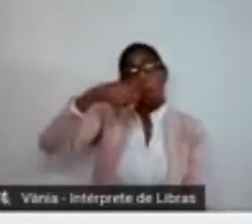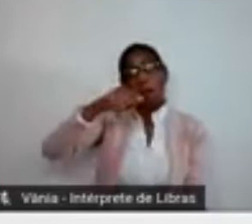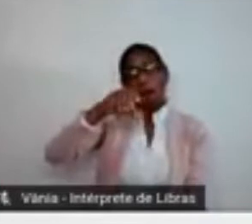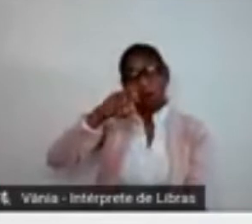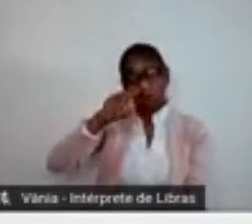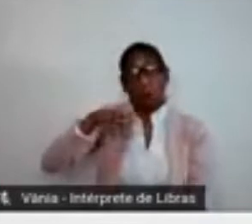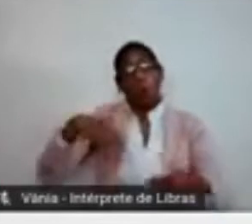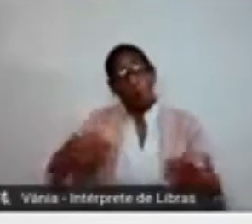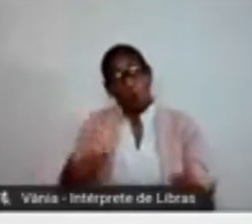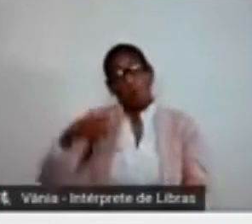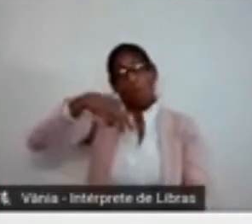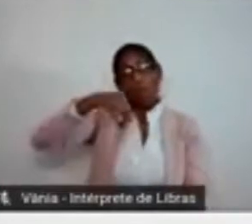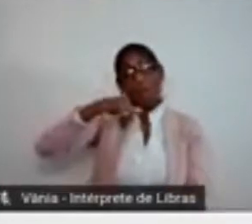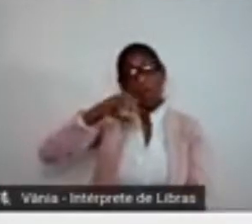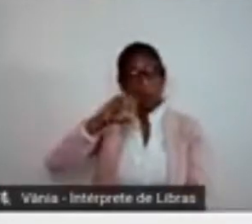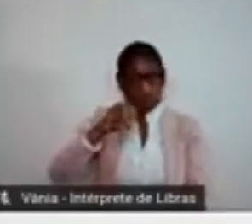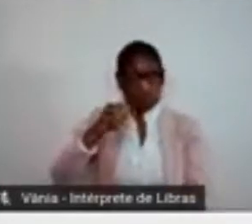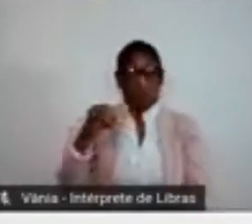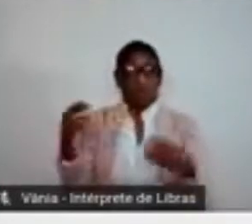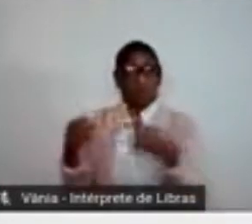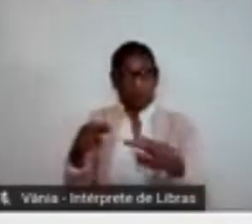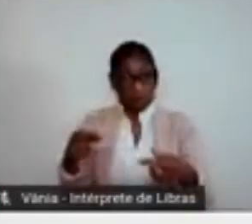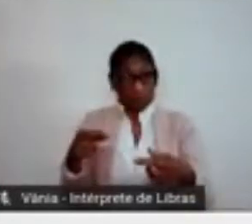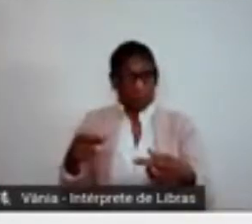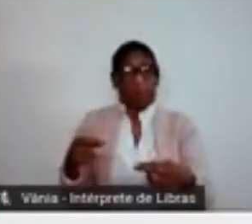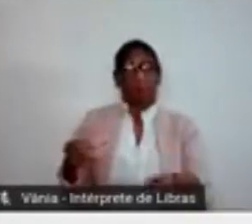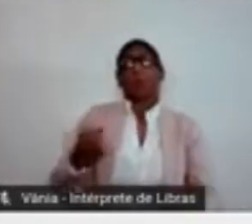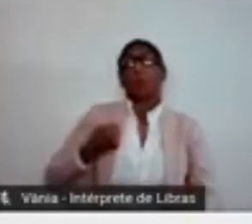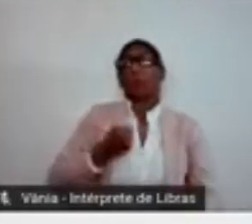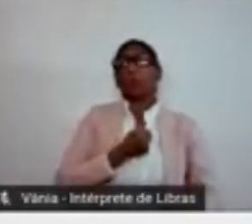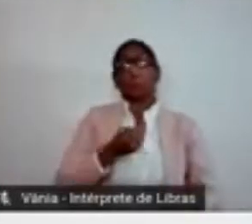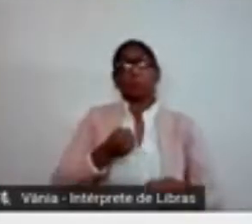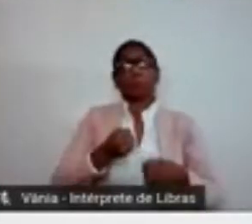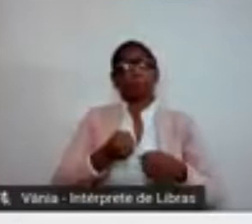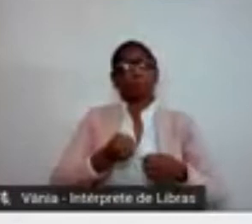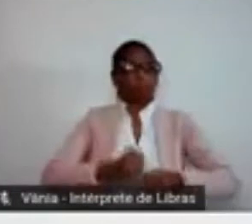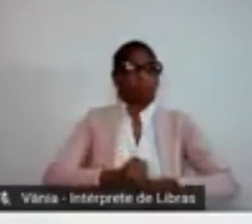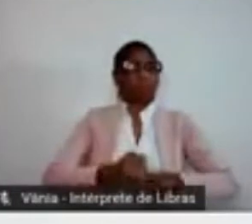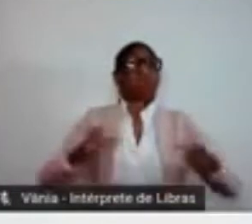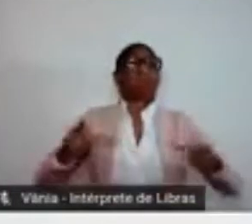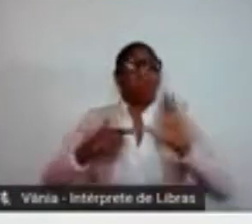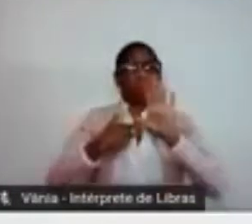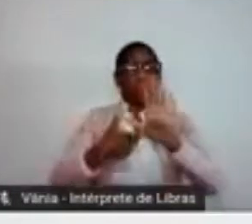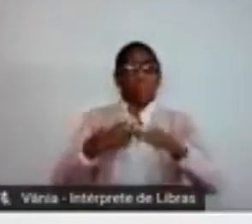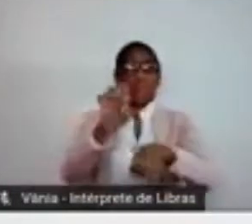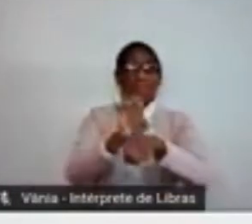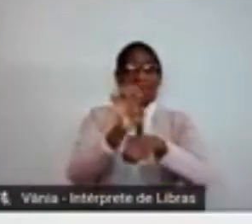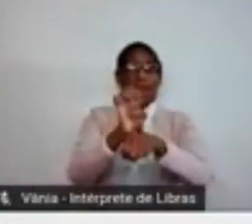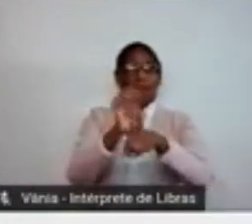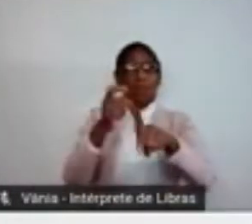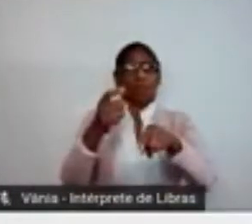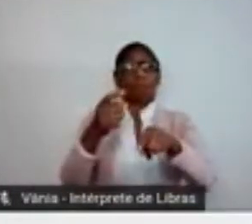percebe que a nota ela foi um pouco carregada pelo efeito do indicador do estado